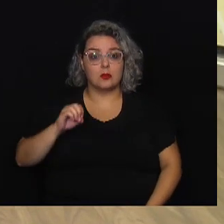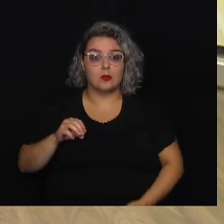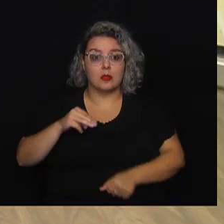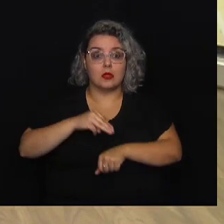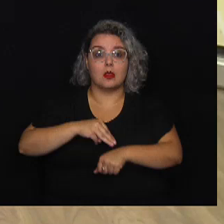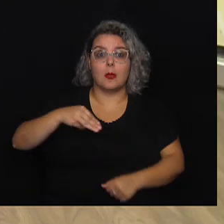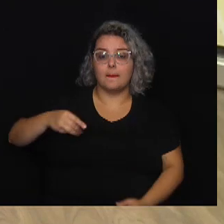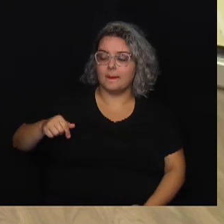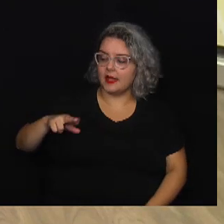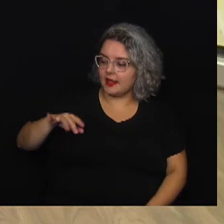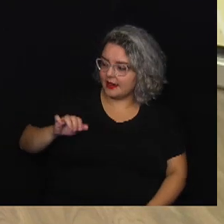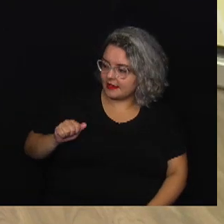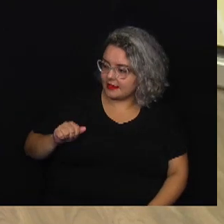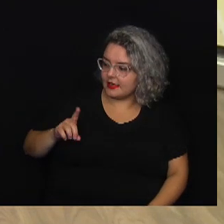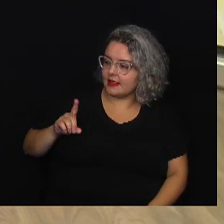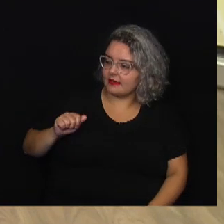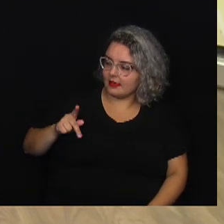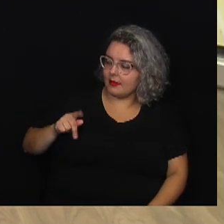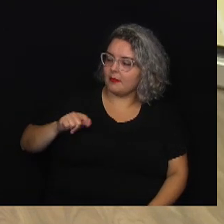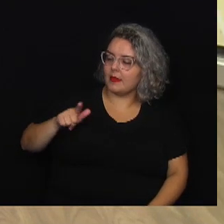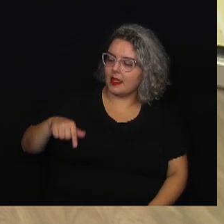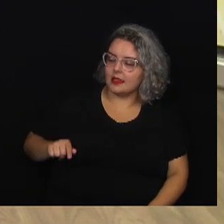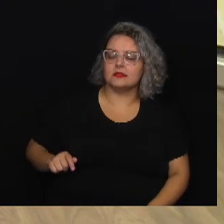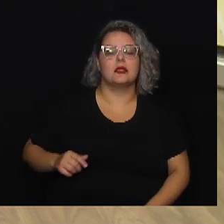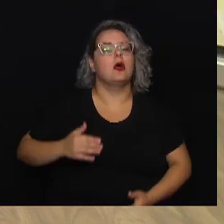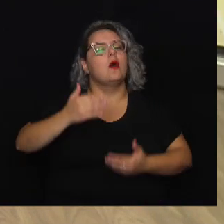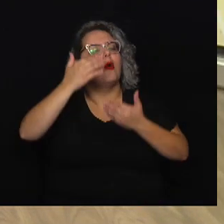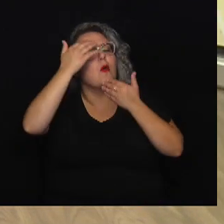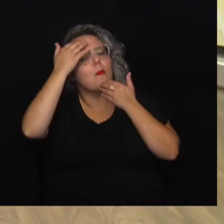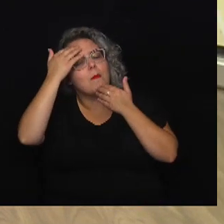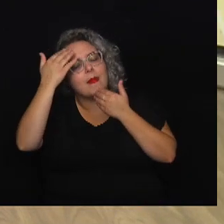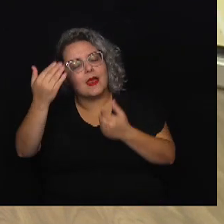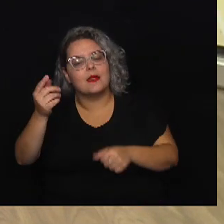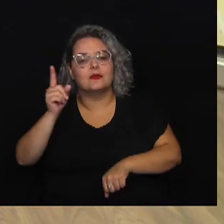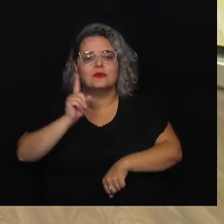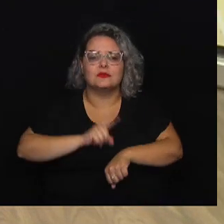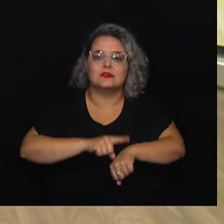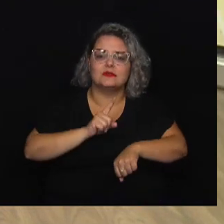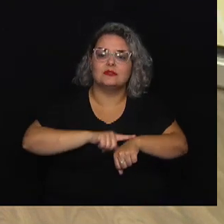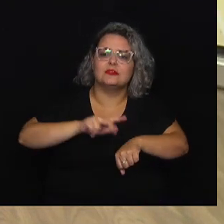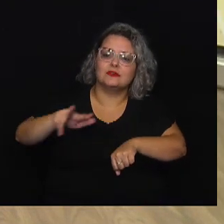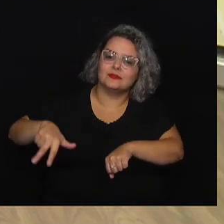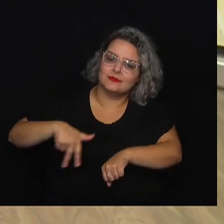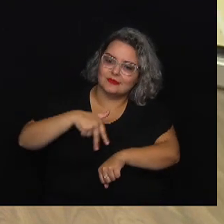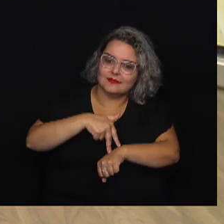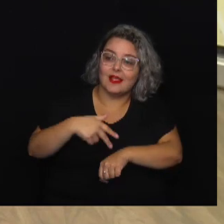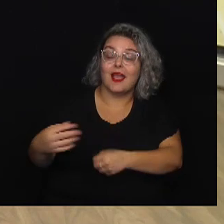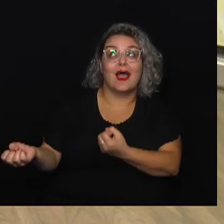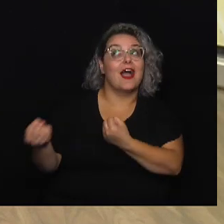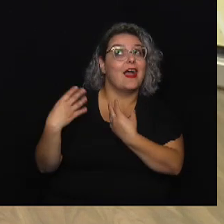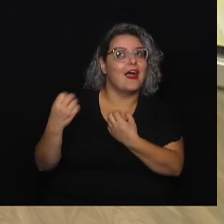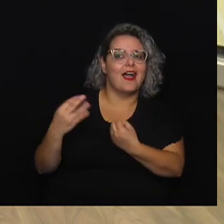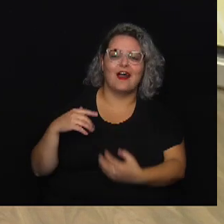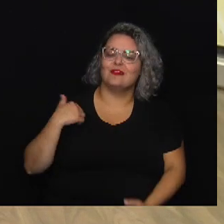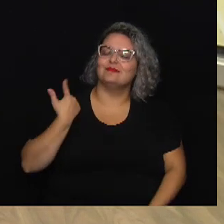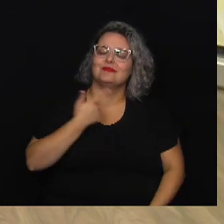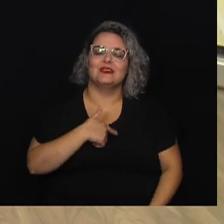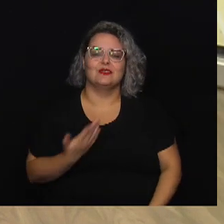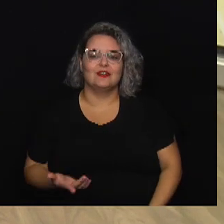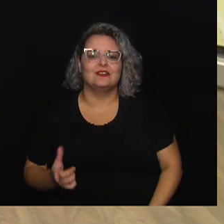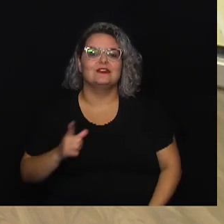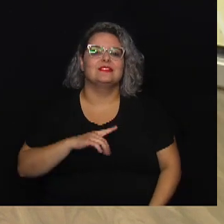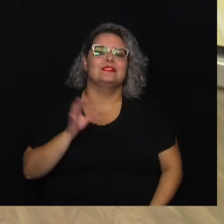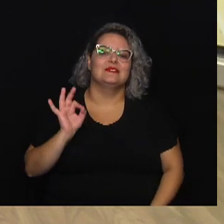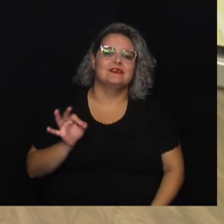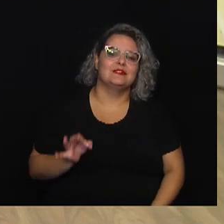da Paz, muitíssimo obrigado pela disponibilidade do seu tempo, a aula que você deu aqui pra gente, tenho certeza